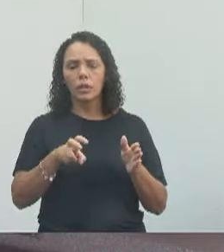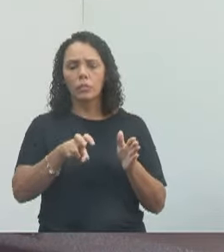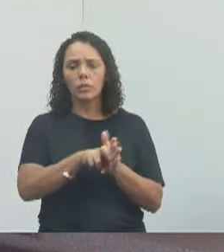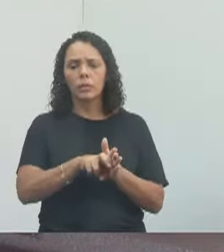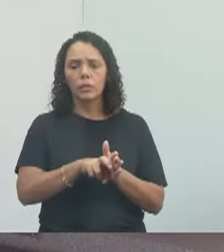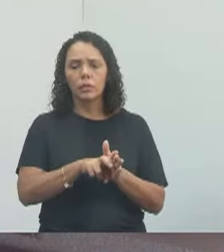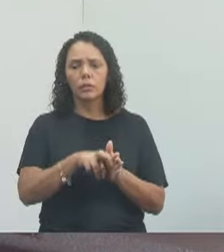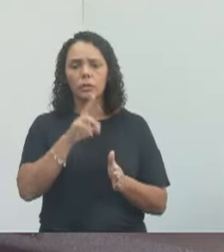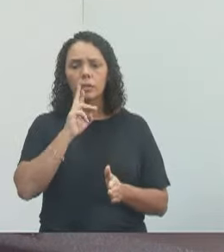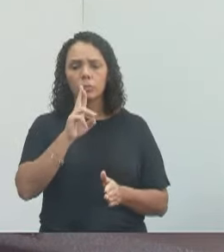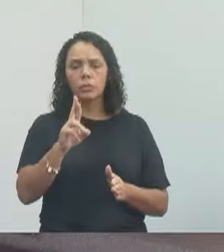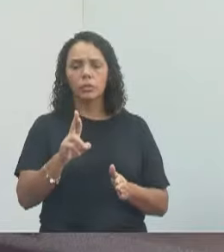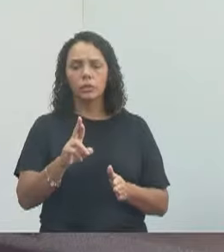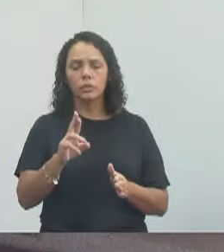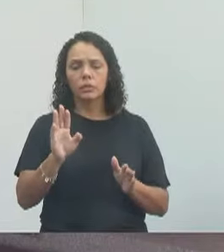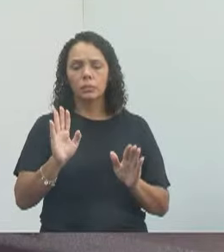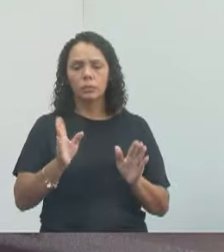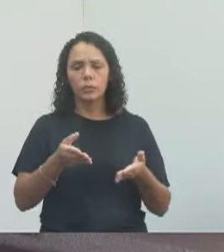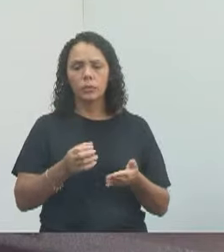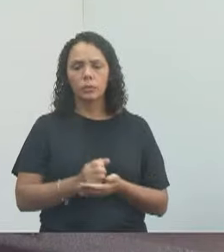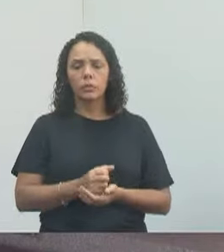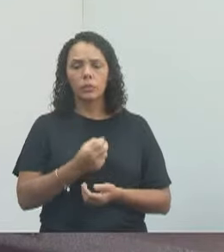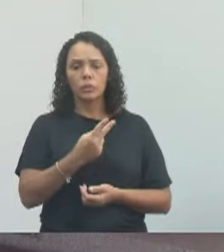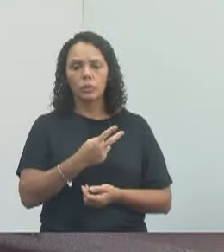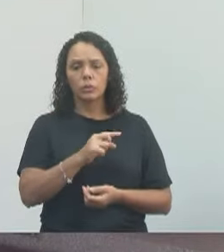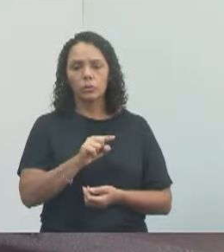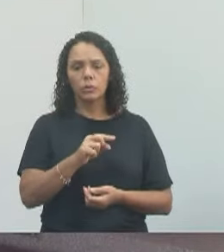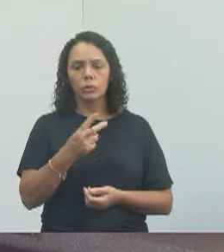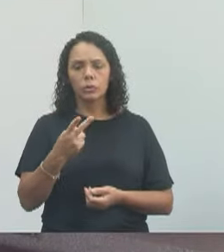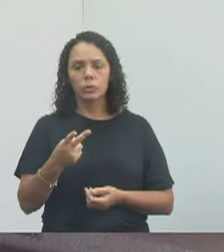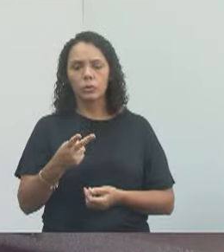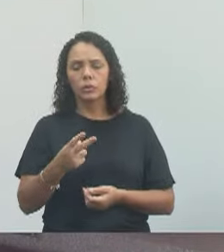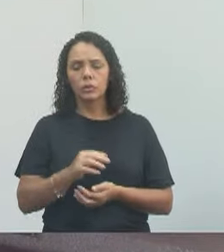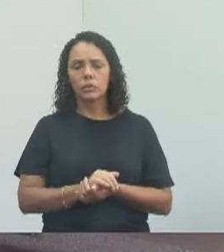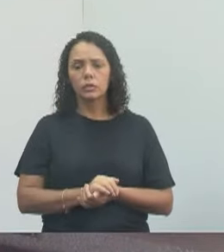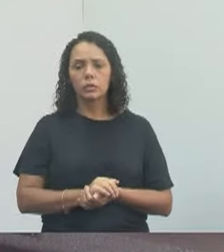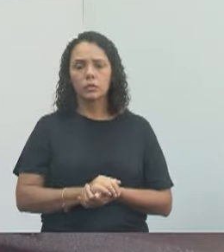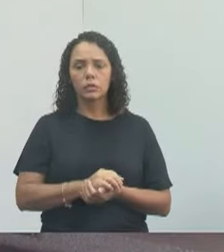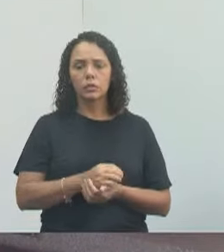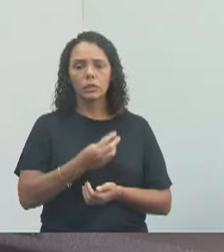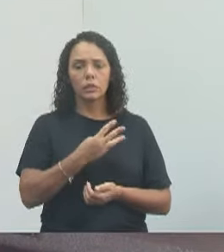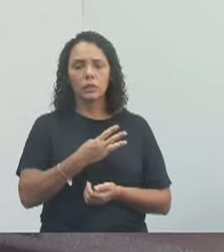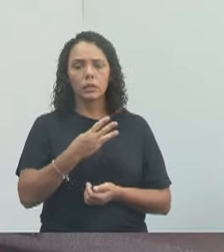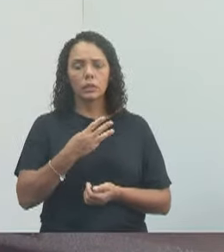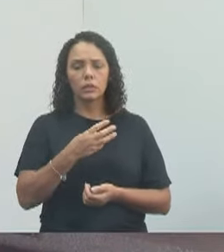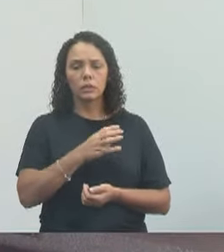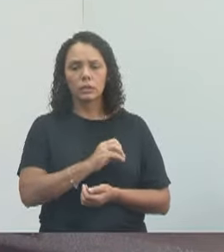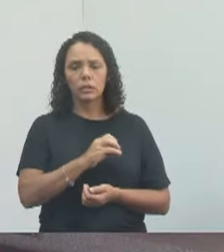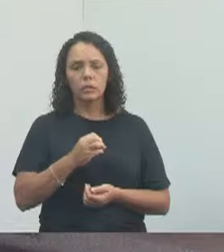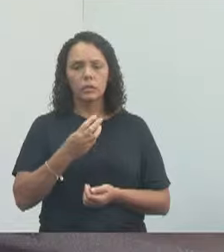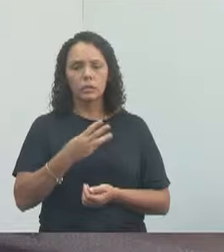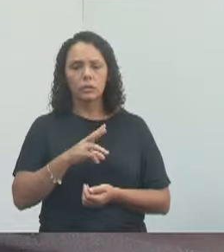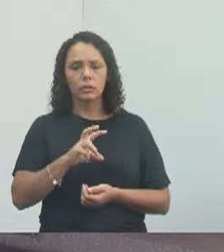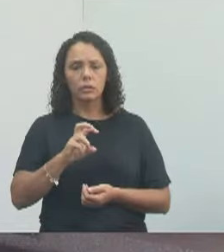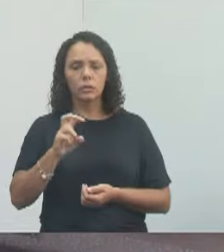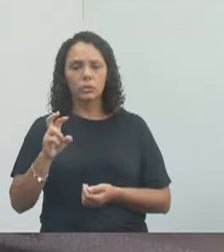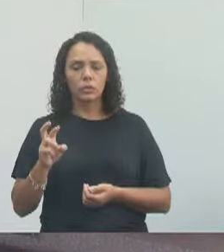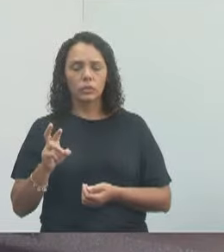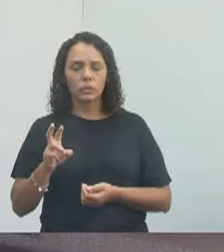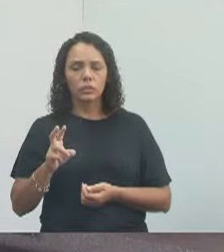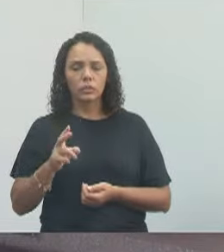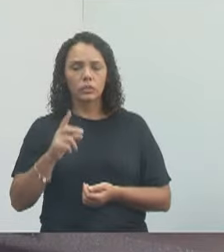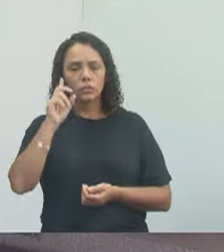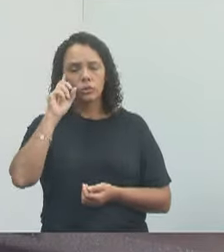protocolo respondido 2.2 protocolo 0038 52/2022 de